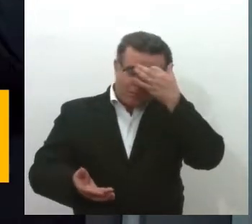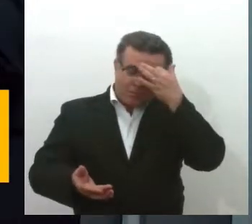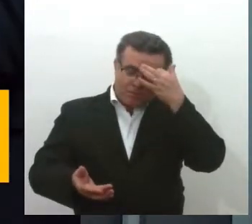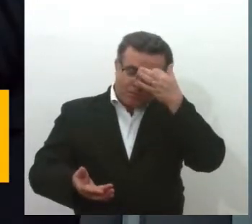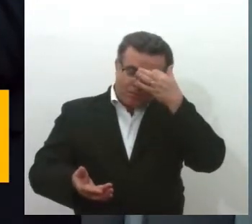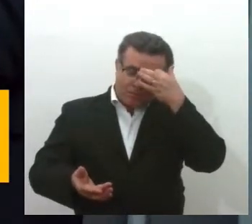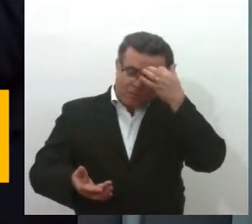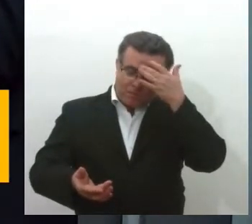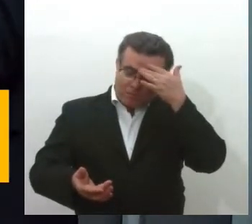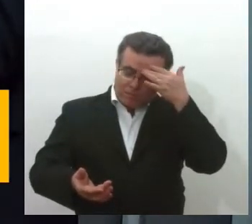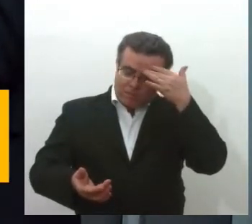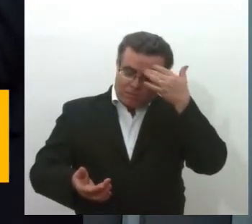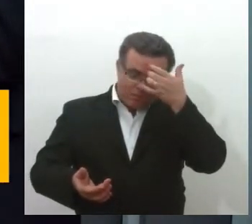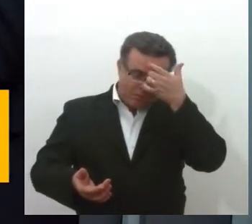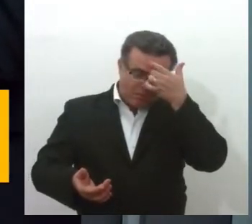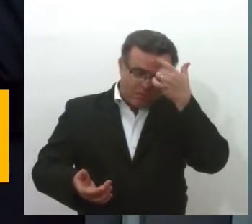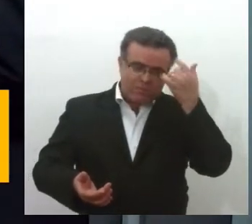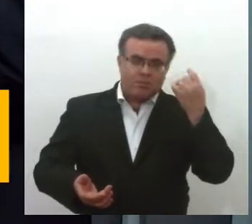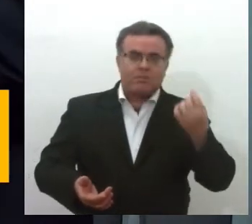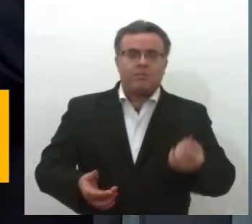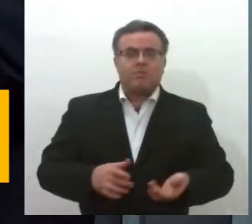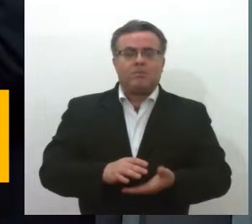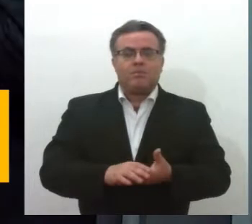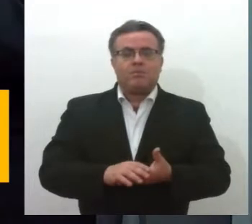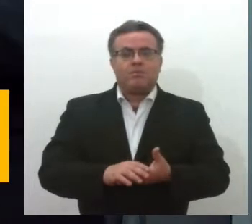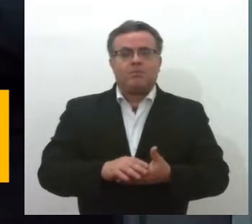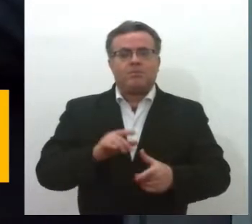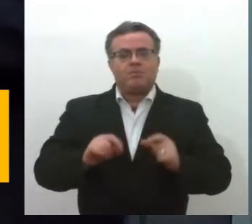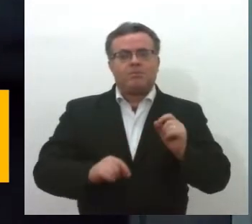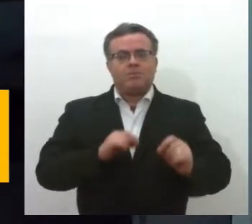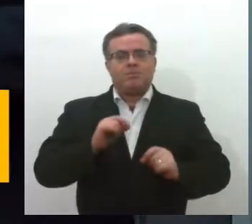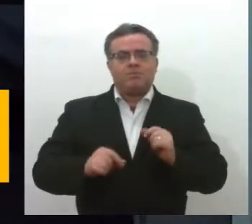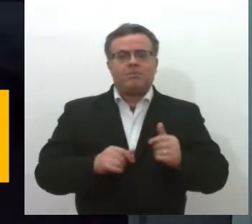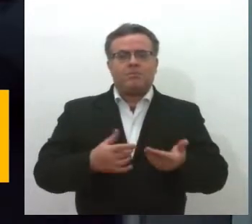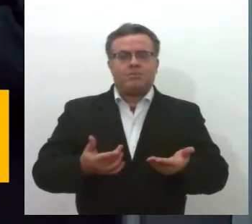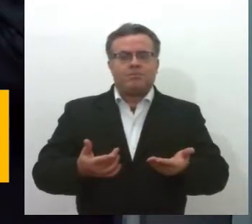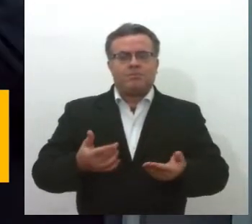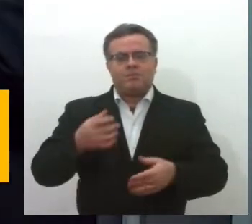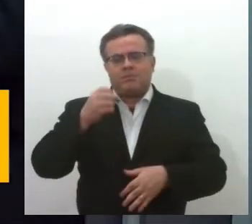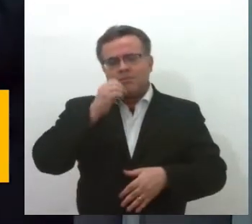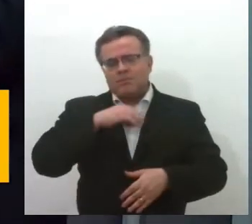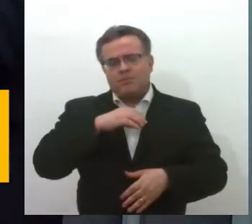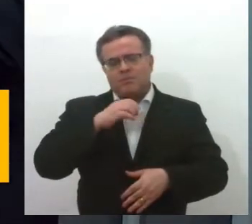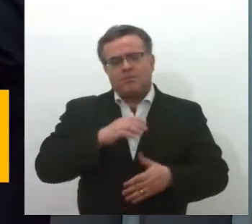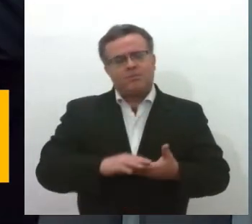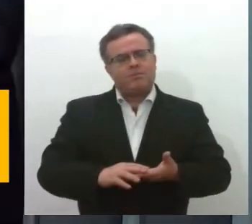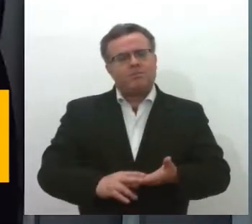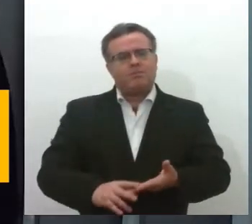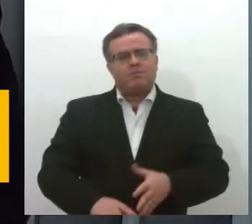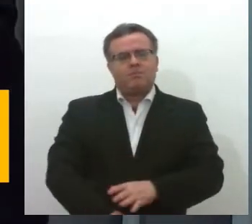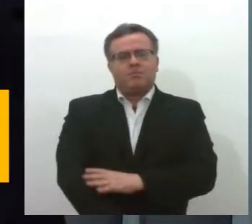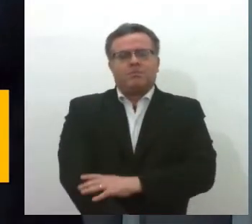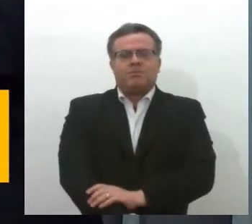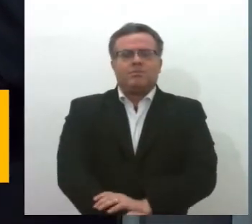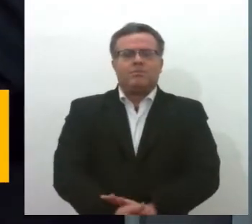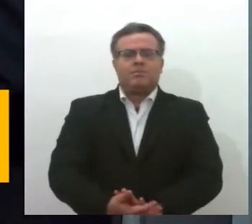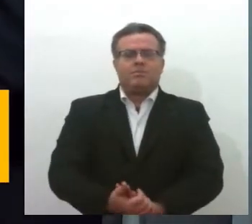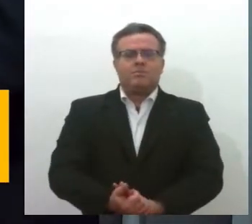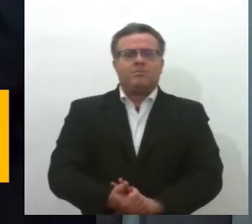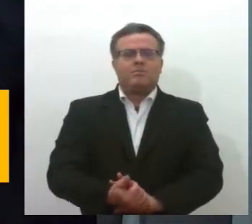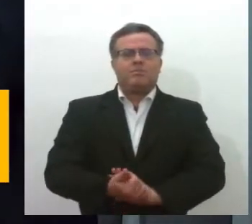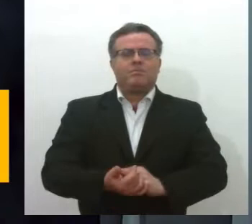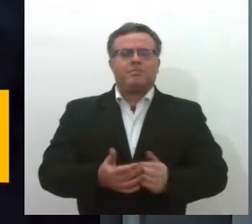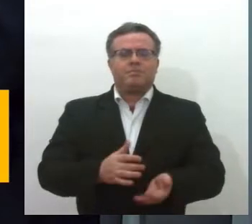pessoas envolvidas realmente com a causa, porque a gente observa ainda casos de maus-tratos acontecendo diariamente e que as pessoas